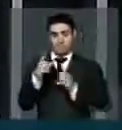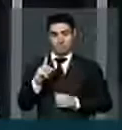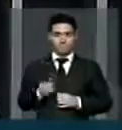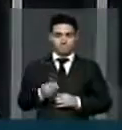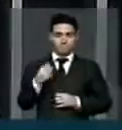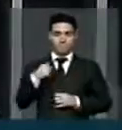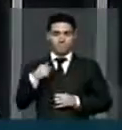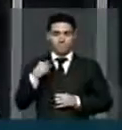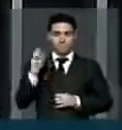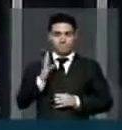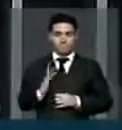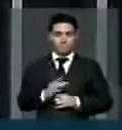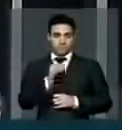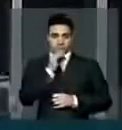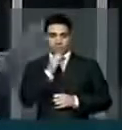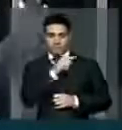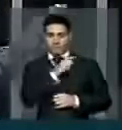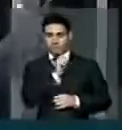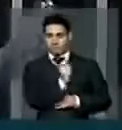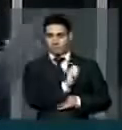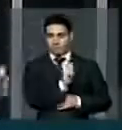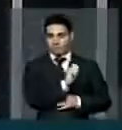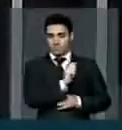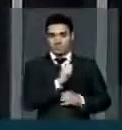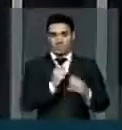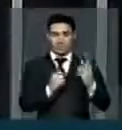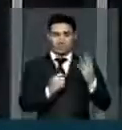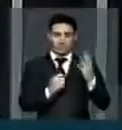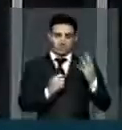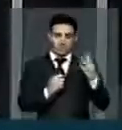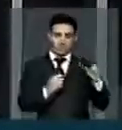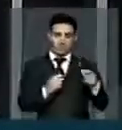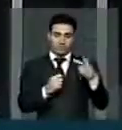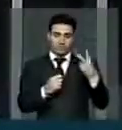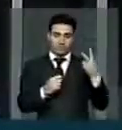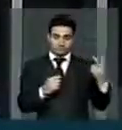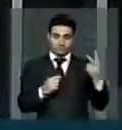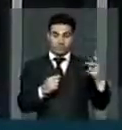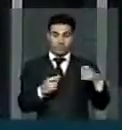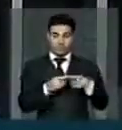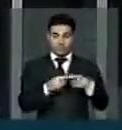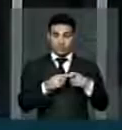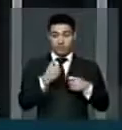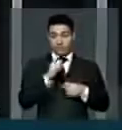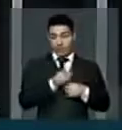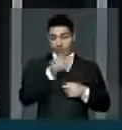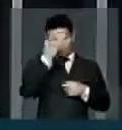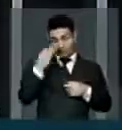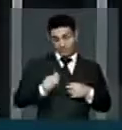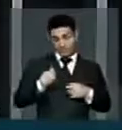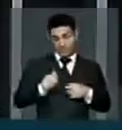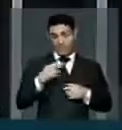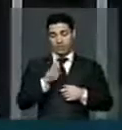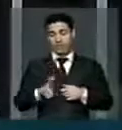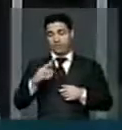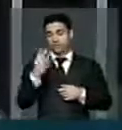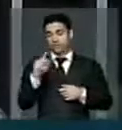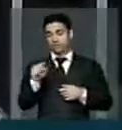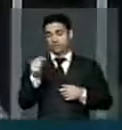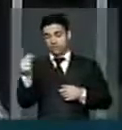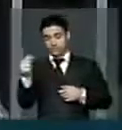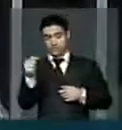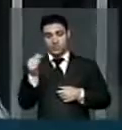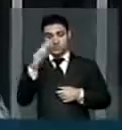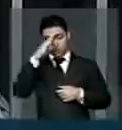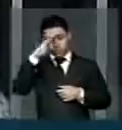brasileiros. Na Argentina, por exemplo, são 3,2 médicos por 1.000 habitantes. No Uruguai, 3,7 e